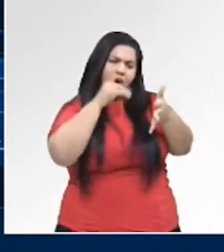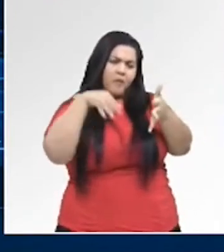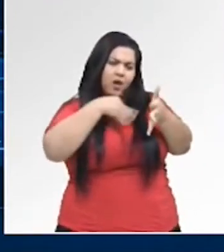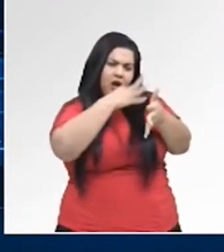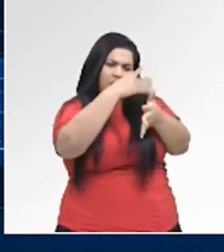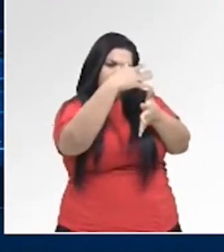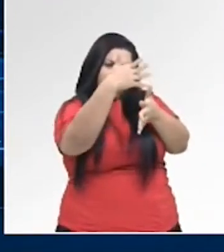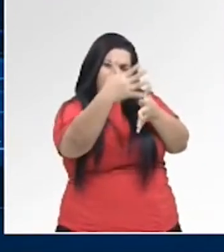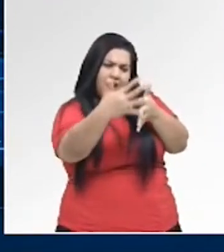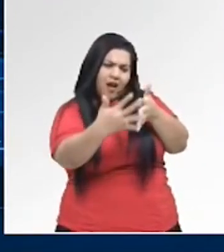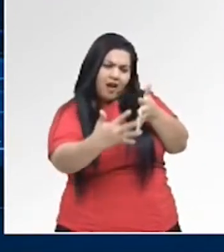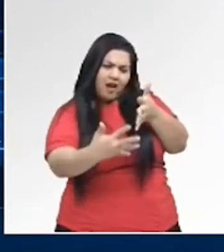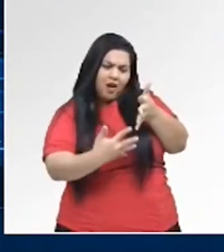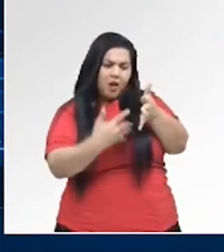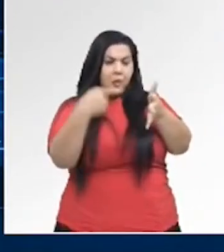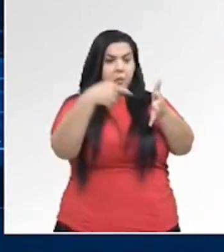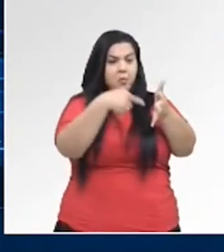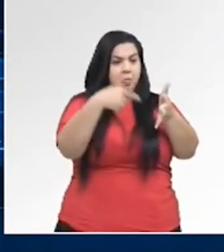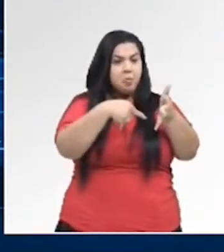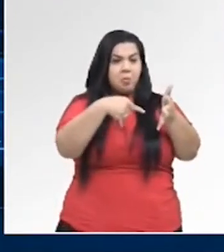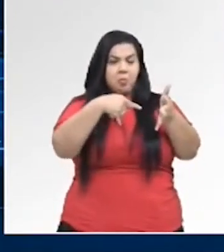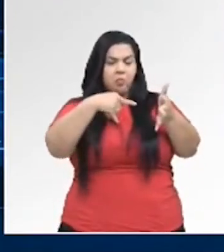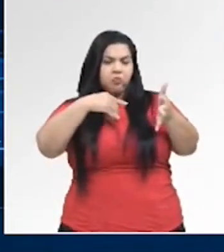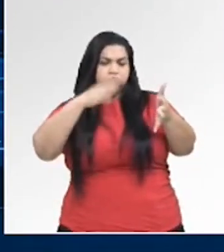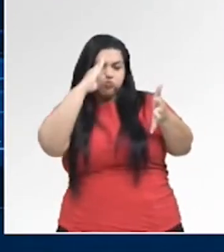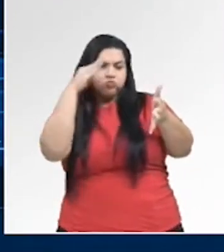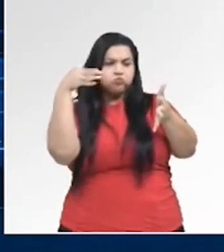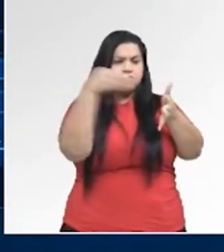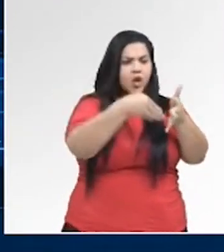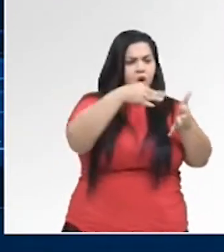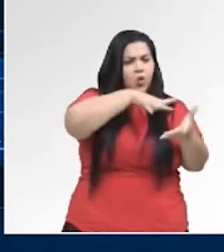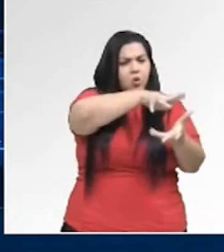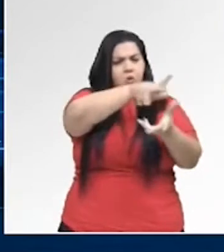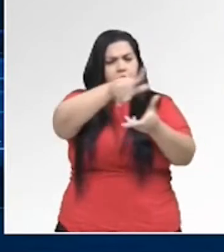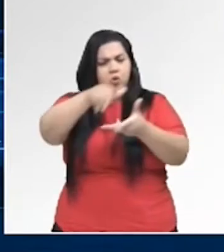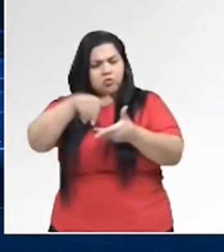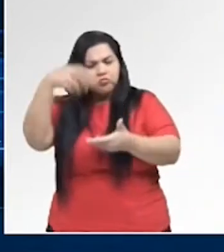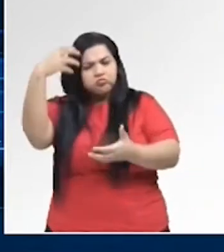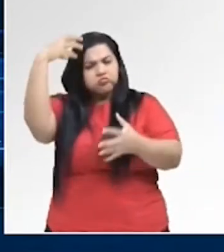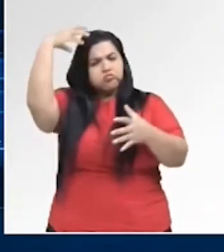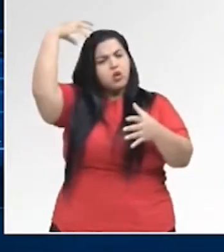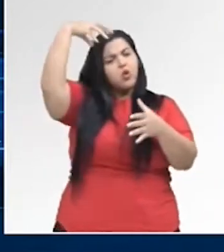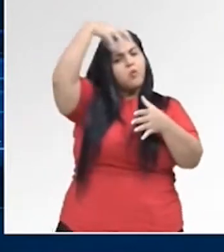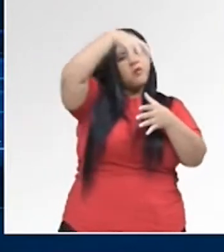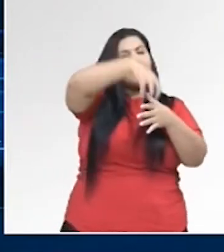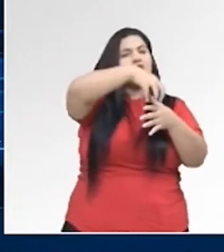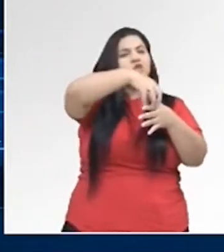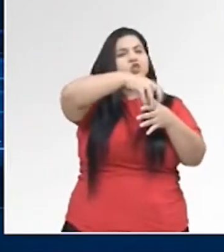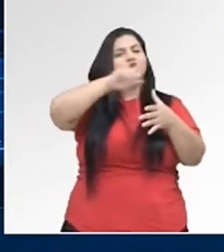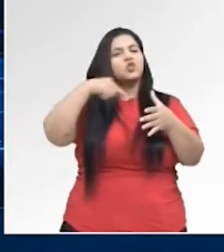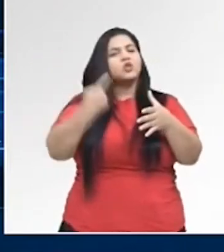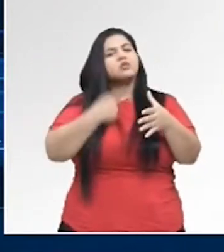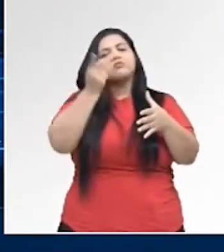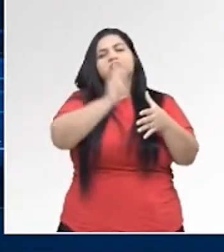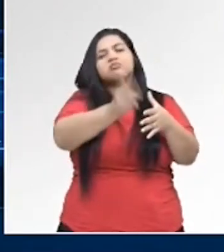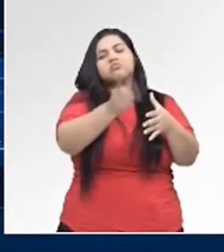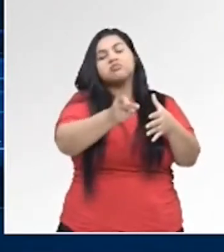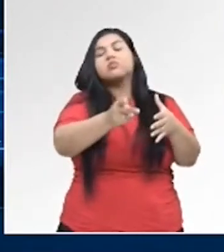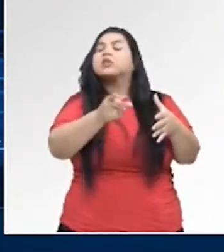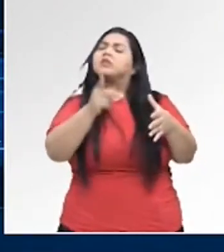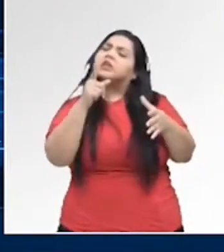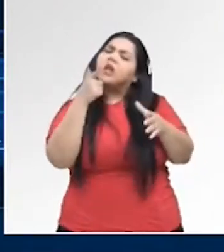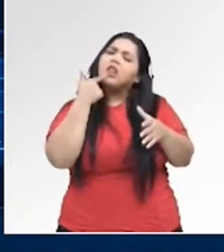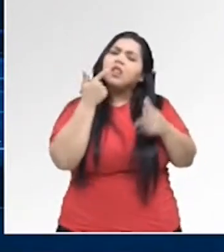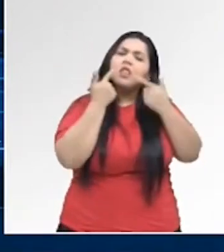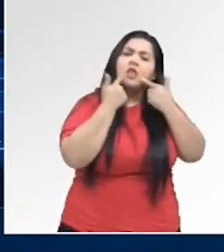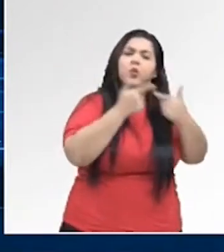a Amazônia, pulmão do mundo, majestosa nossa, sempre serás. Então, nós temos aí um exemplo de linguagem